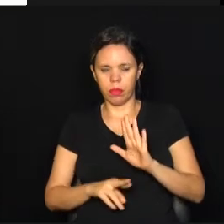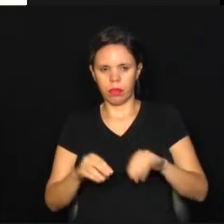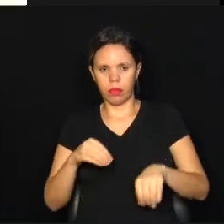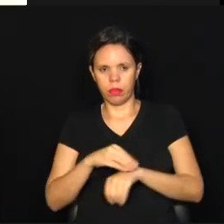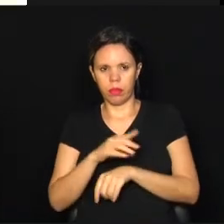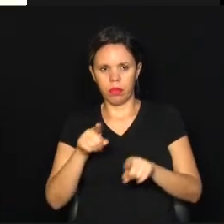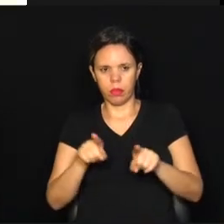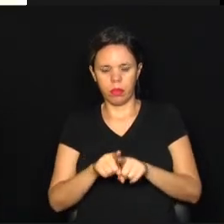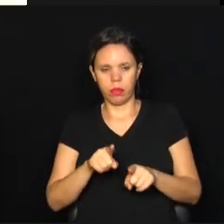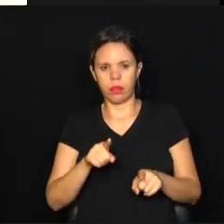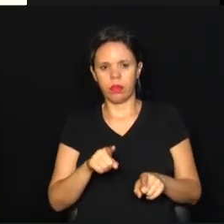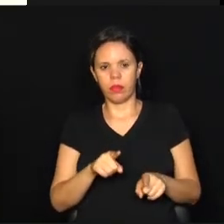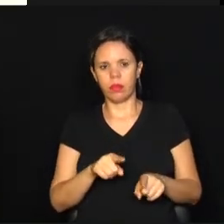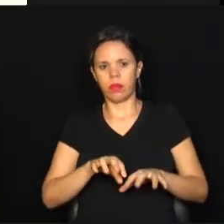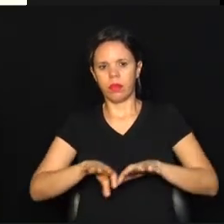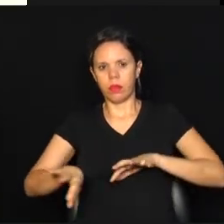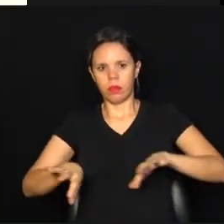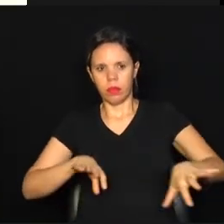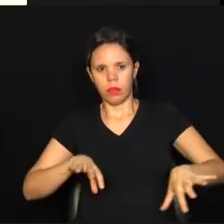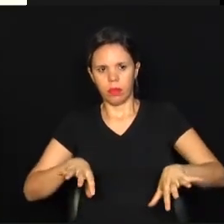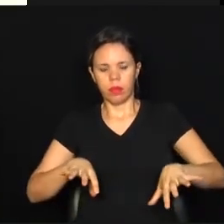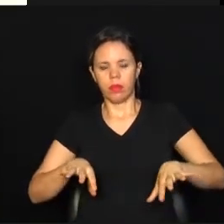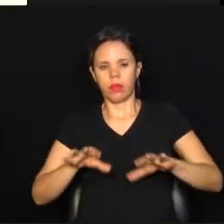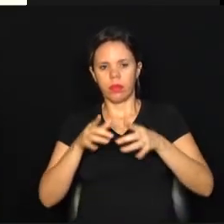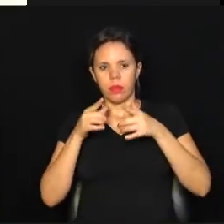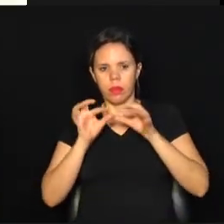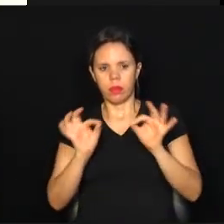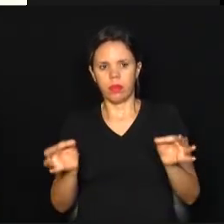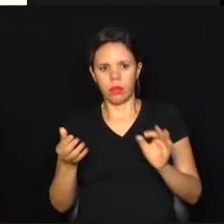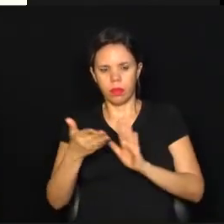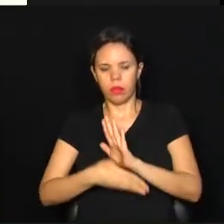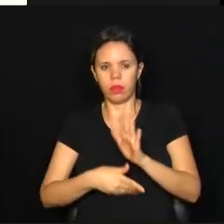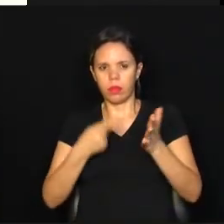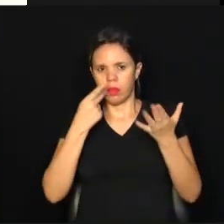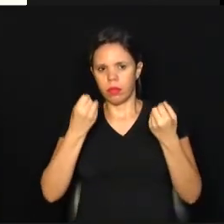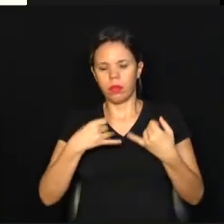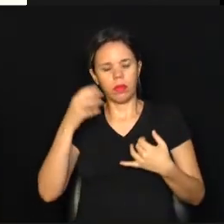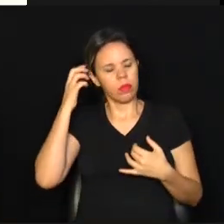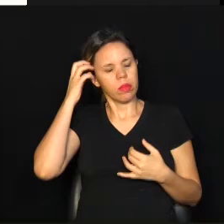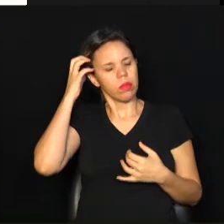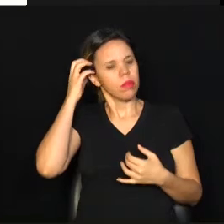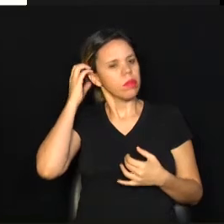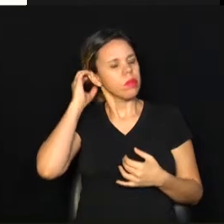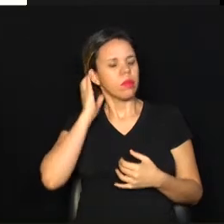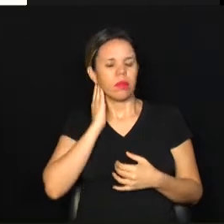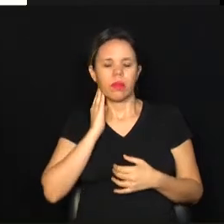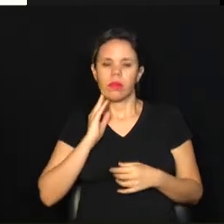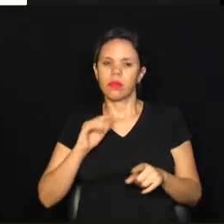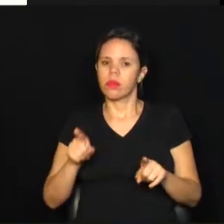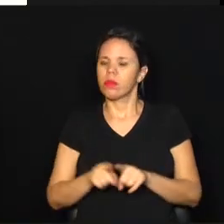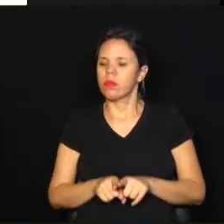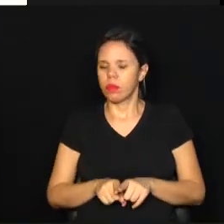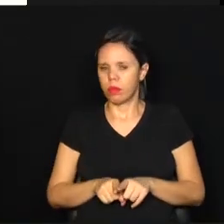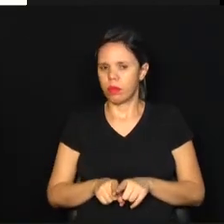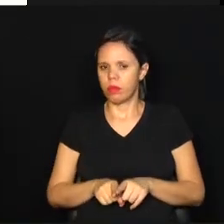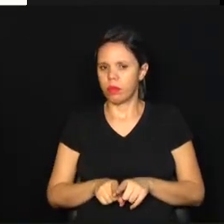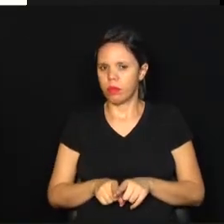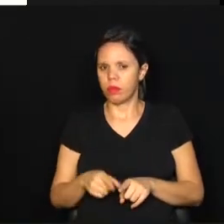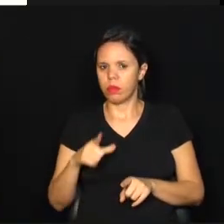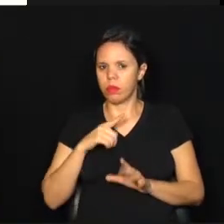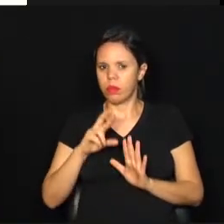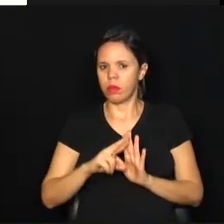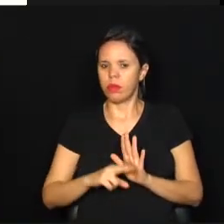relação a recuos, afastamentos, uma linguagem mais simples para vocês entenderem essa questão. E traz também a parâmetros com relação